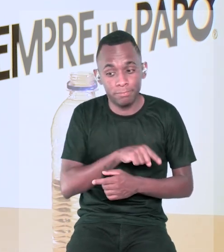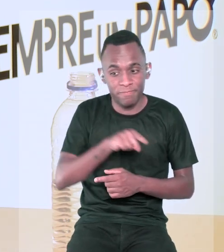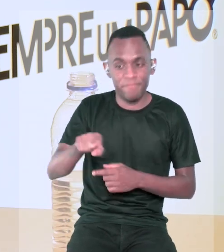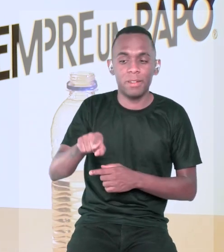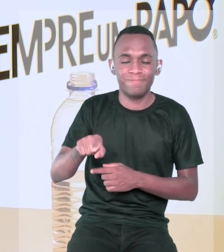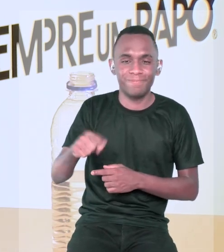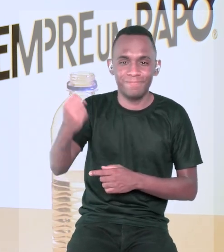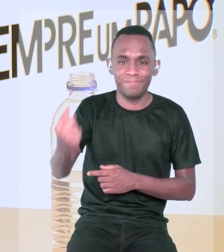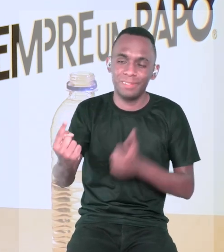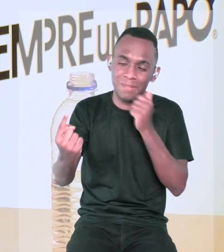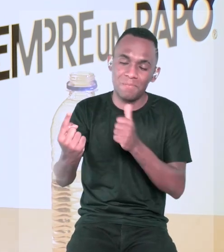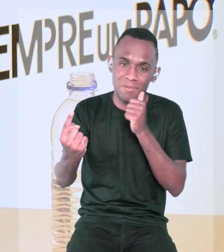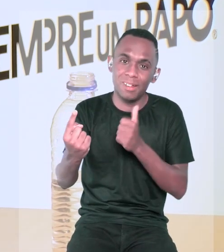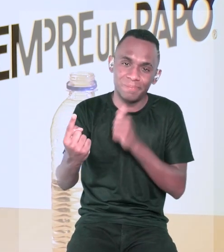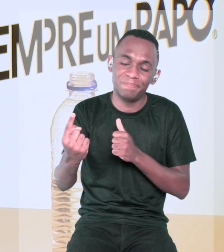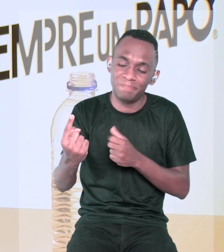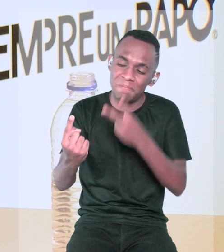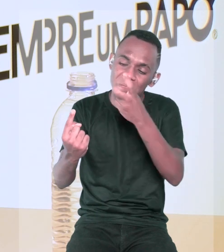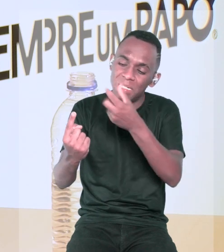André pode vê-la em Doreen.